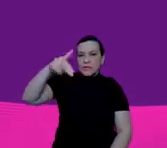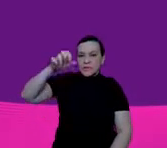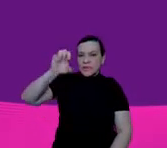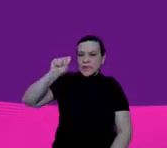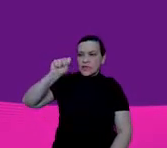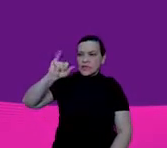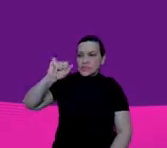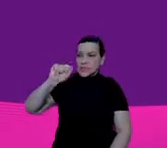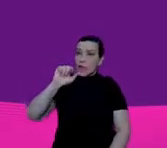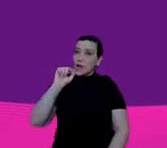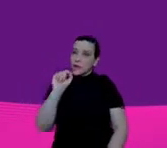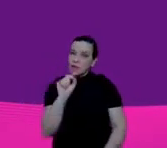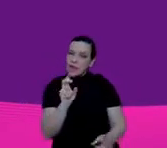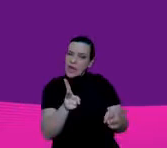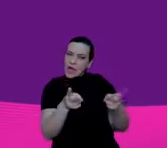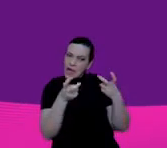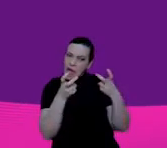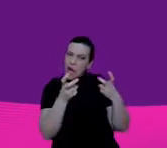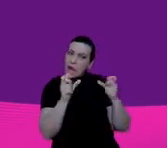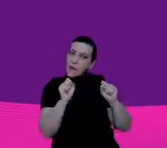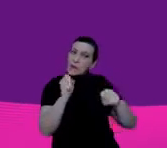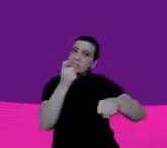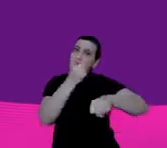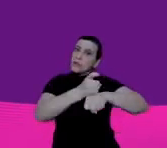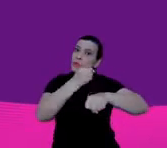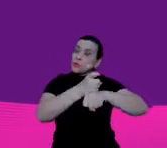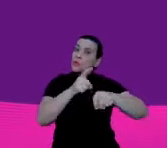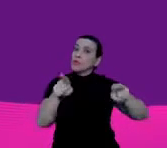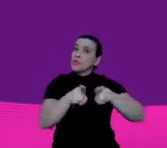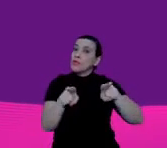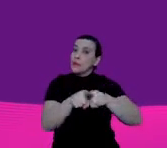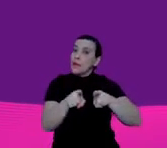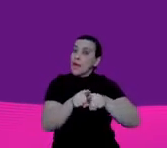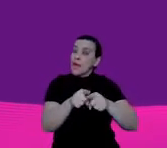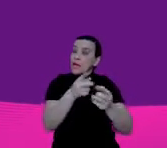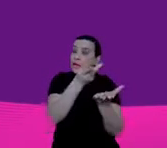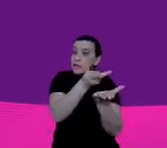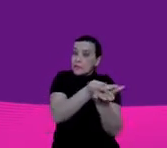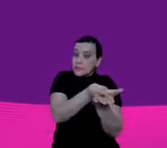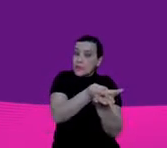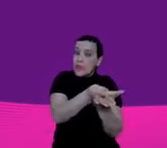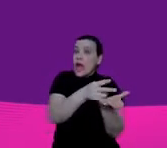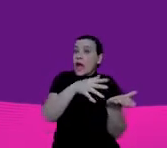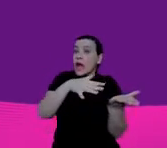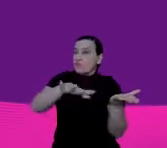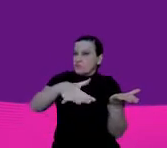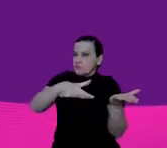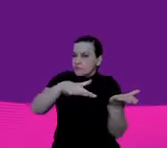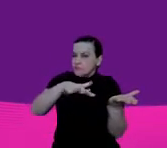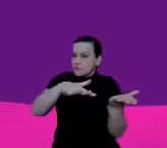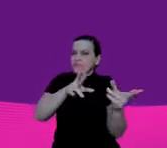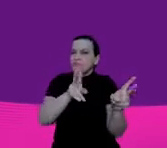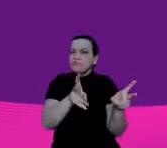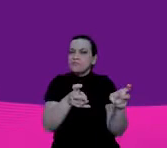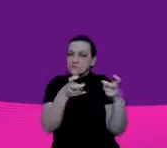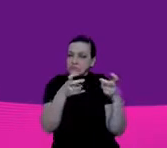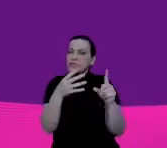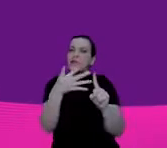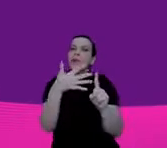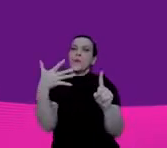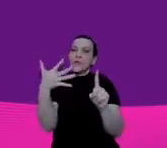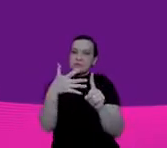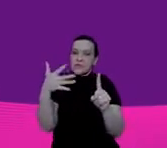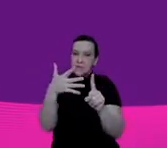ou tremor de repouso. Ok, então se o paciente preenche esses critérios, ele tem uma síndrome parkinsoniana. Numa